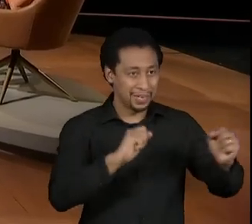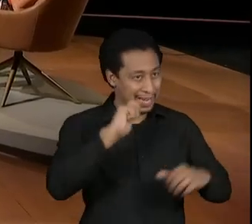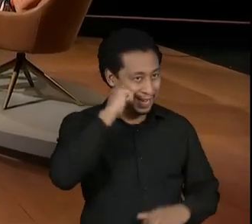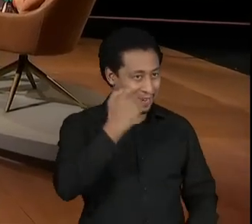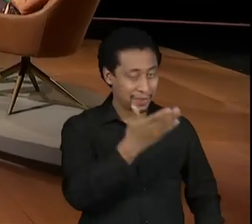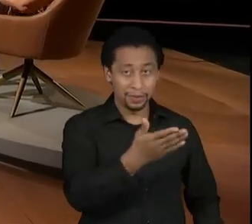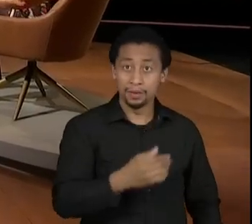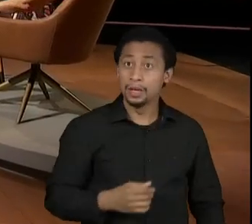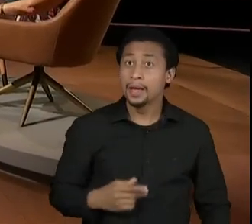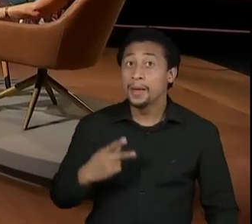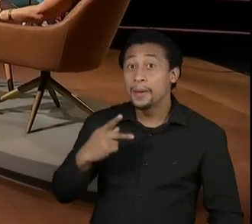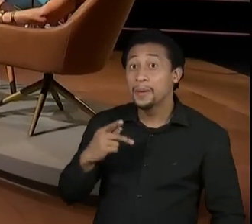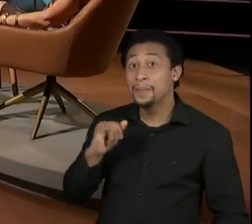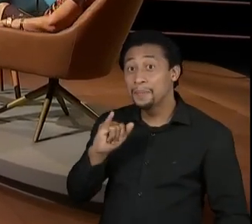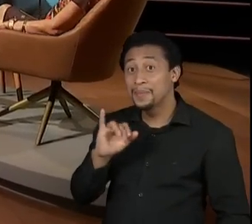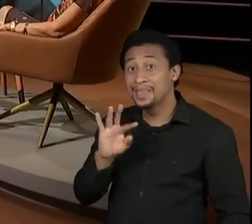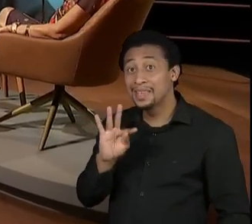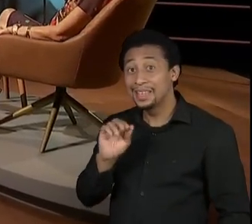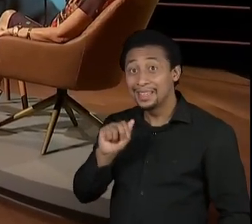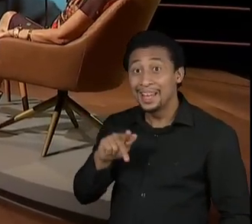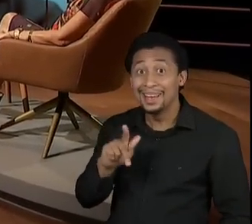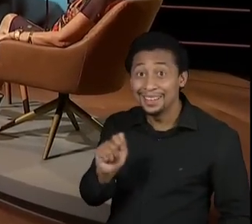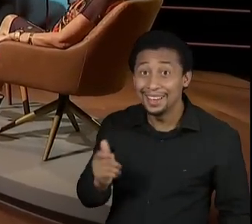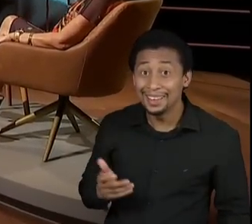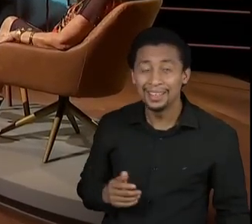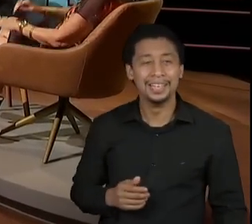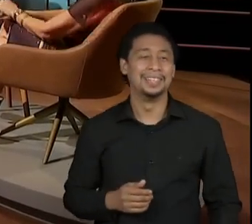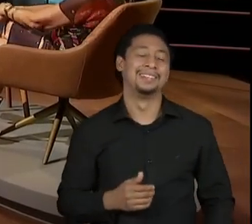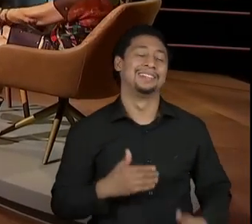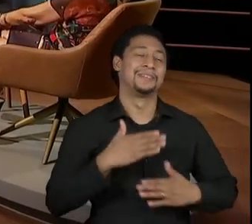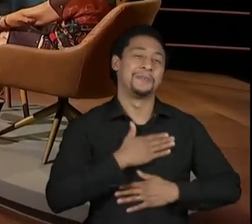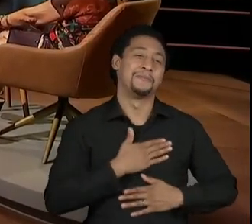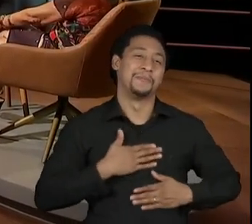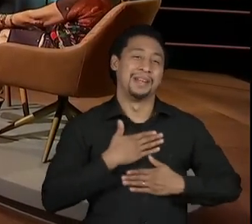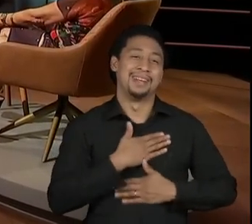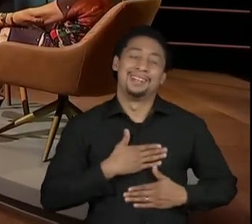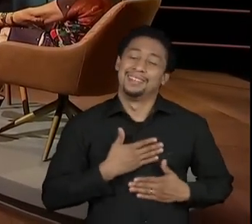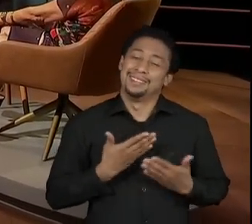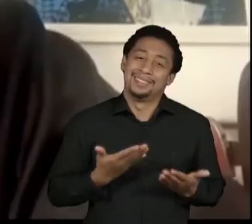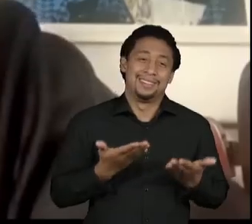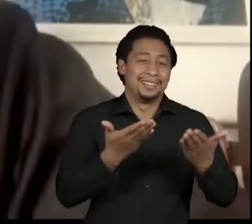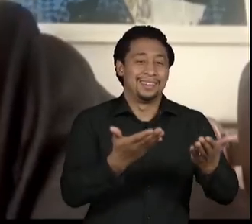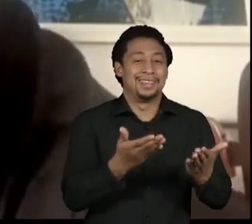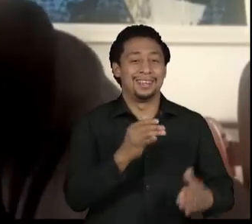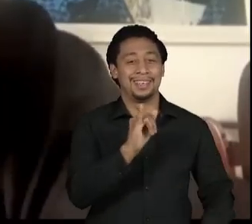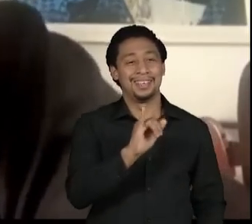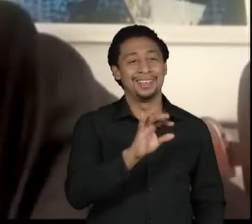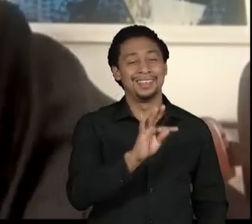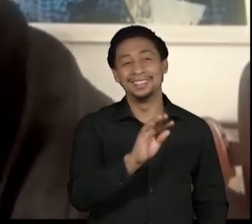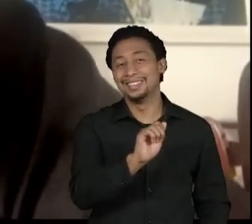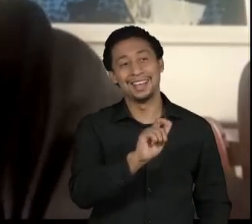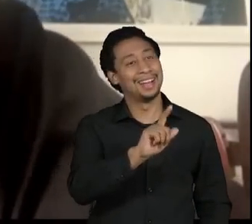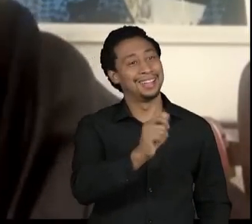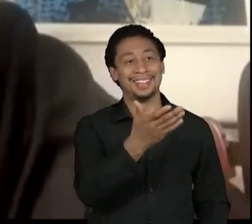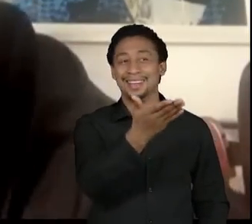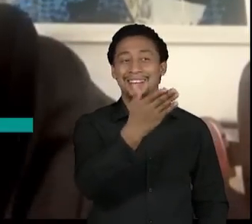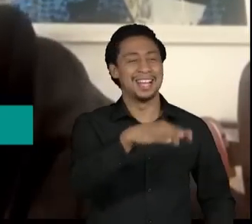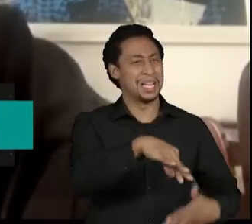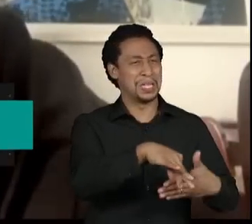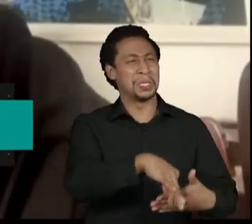Pitanga. Que prazer falar de Ítala Nandi. Grande